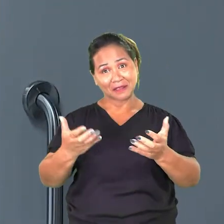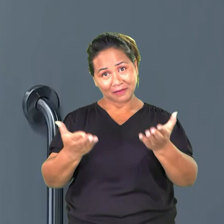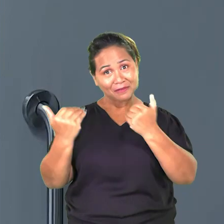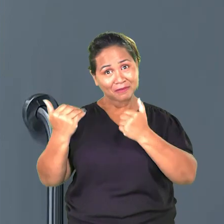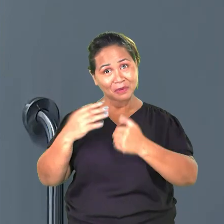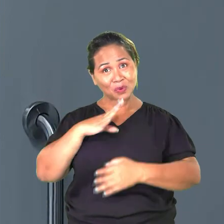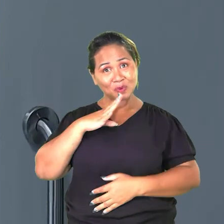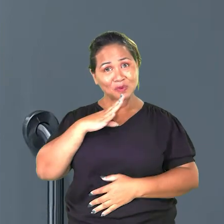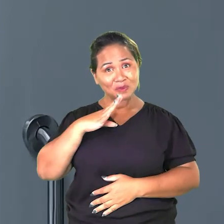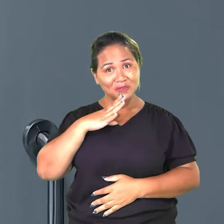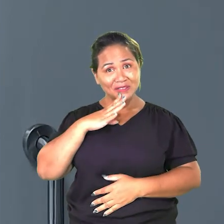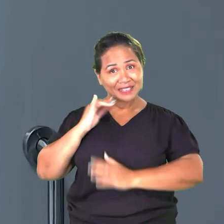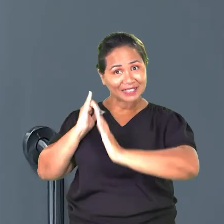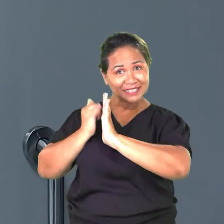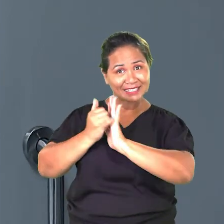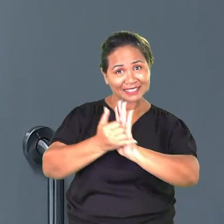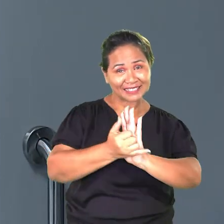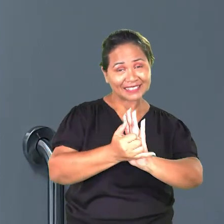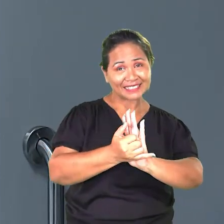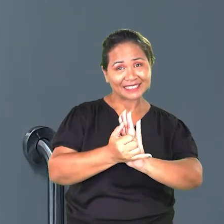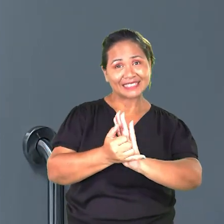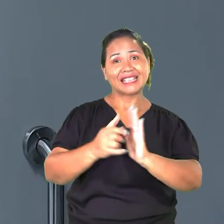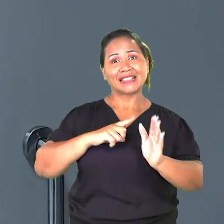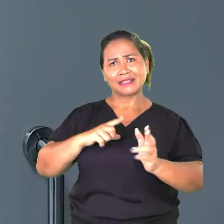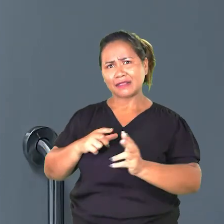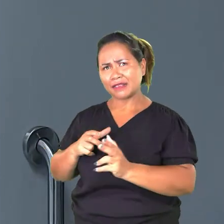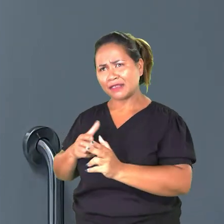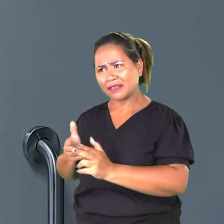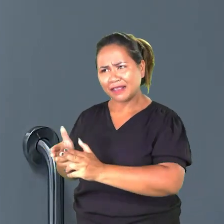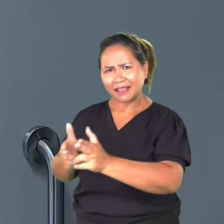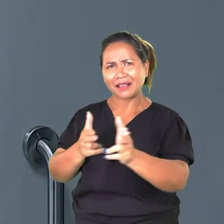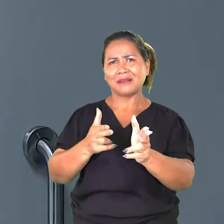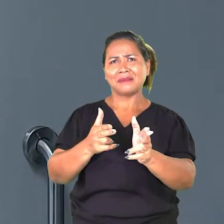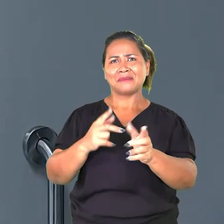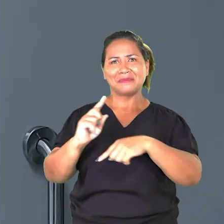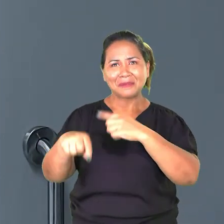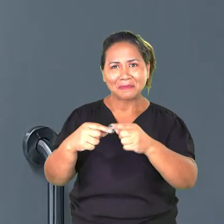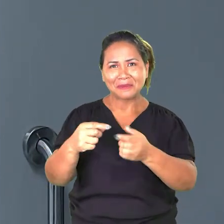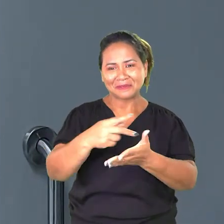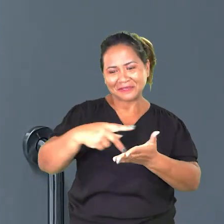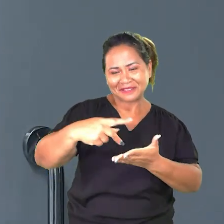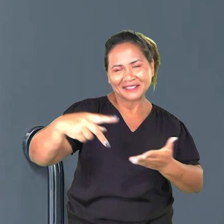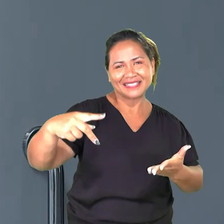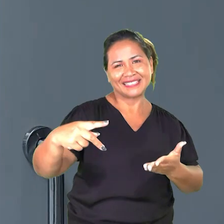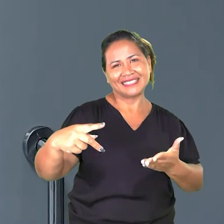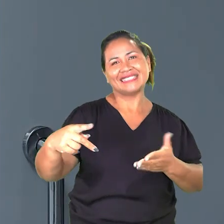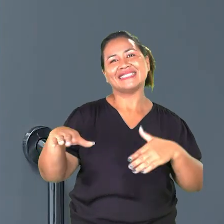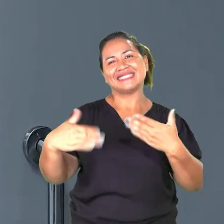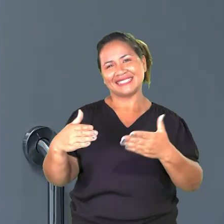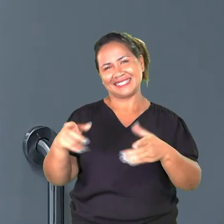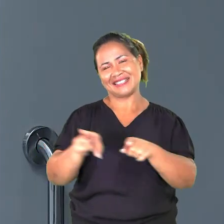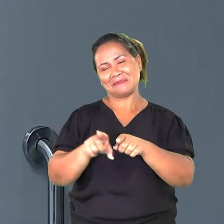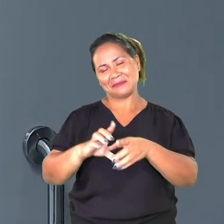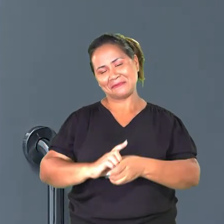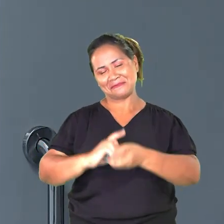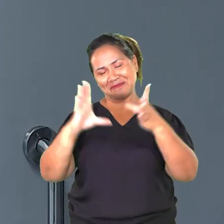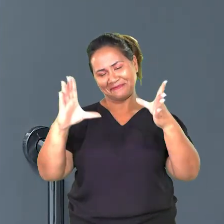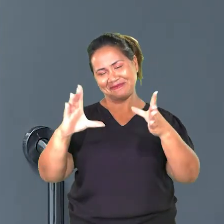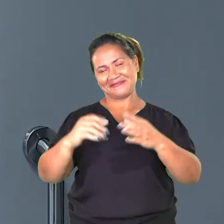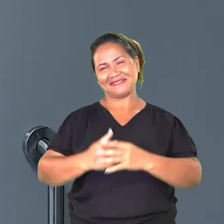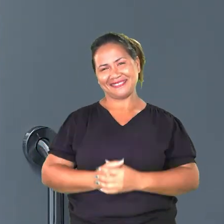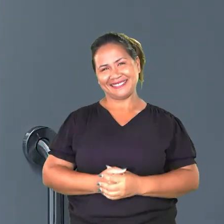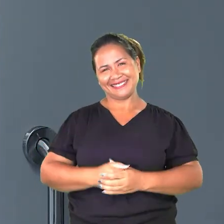interessados na nossa história, contada inicialmente pelas armas, depois pelos versos e, finalmente, pela